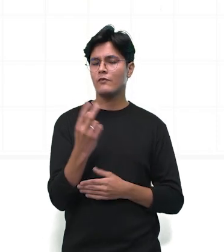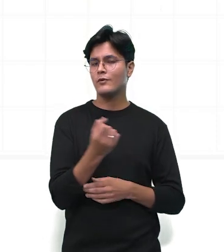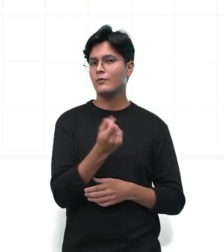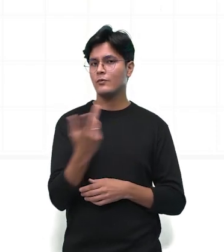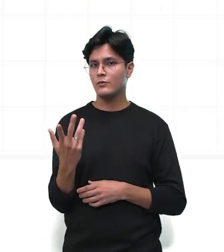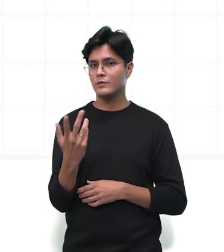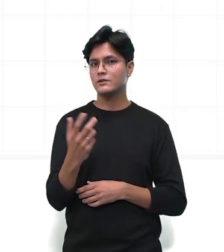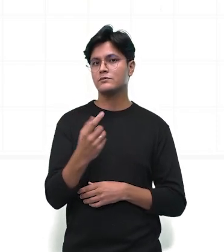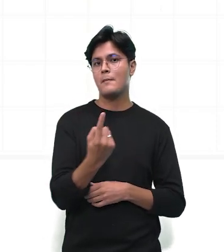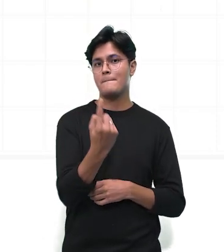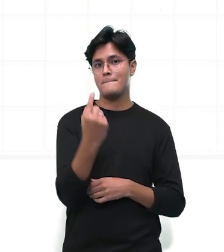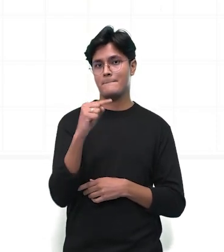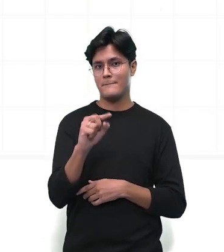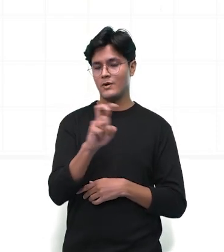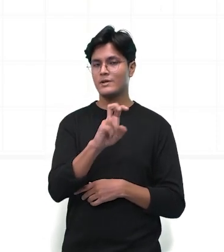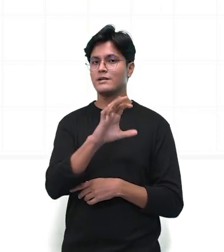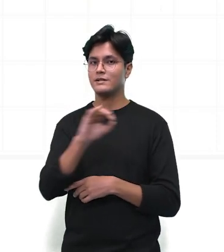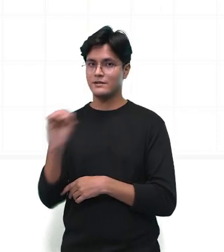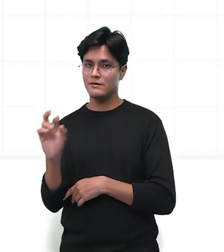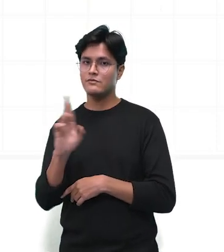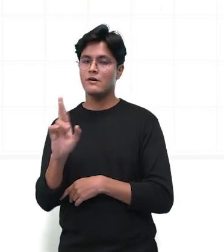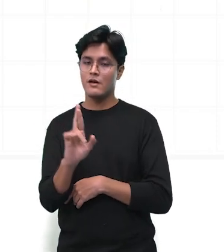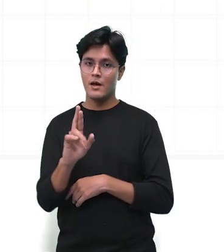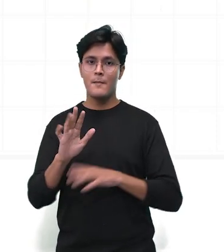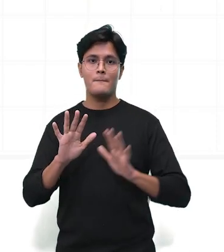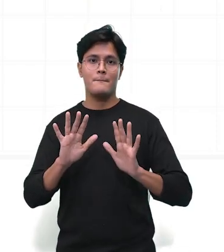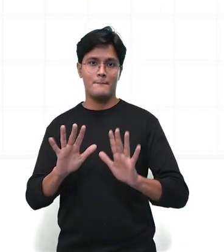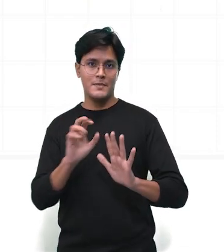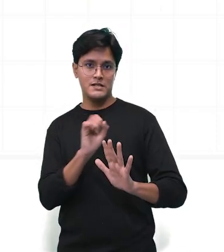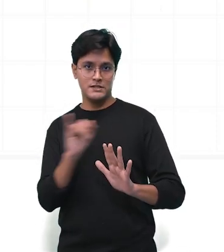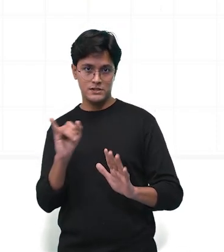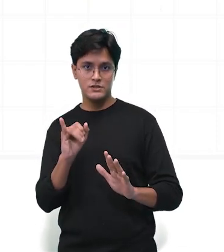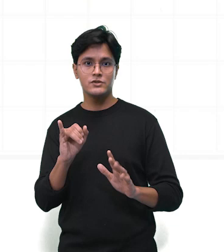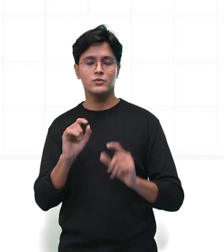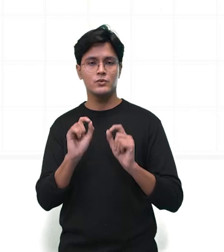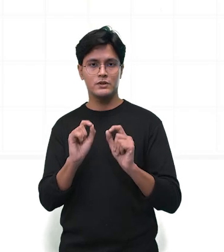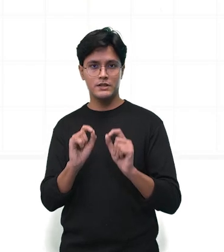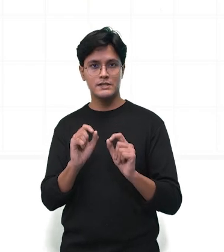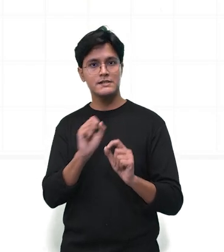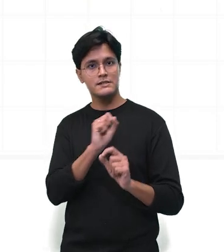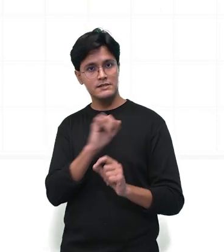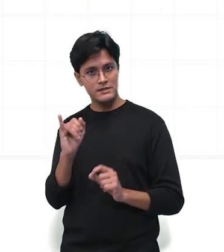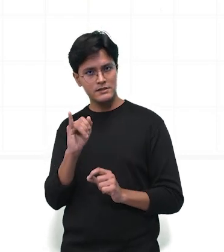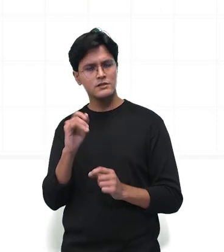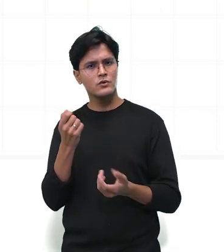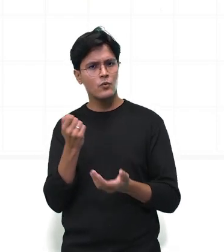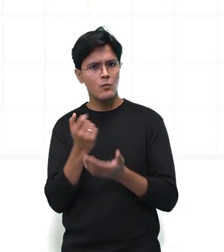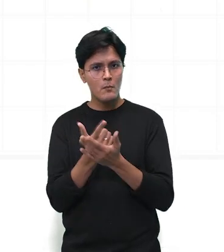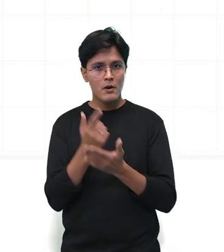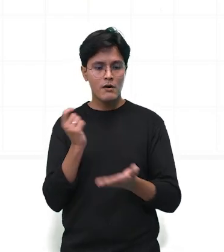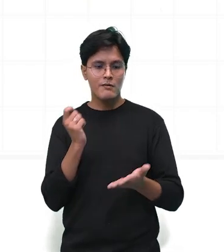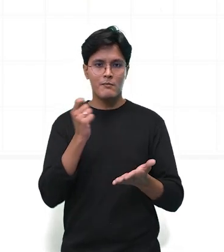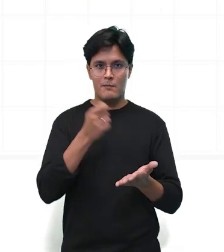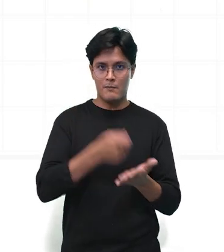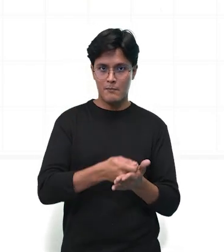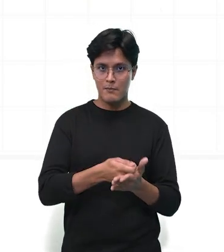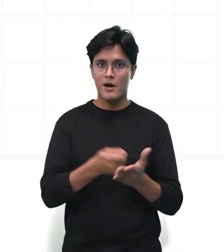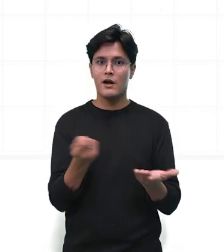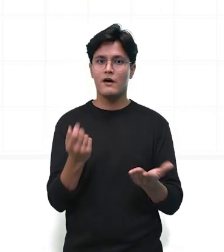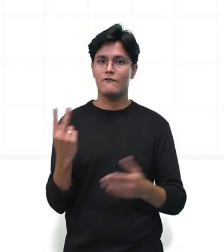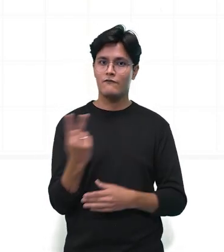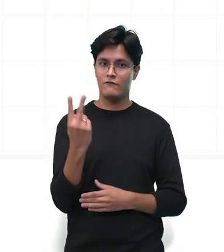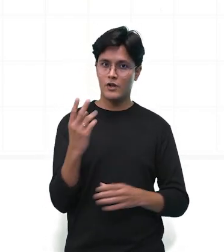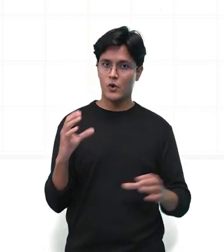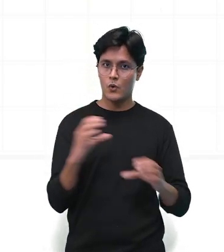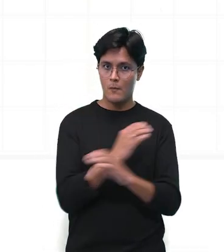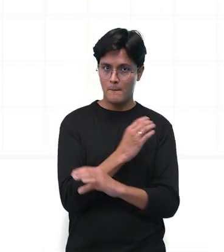R$1.500. Mas, se ele fizer essa compra, né, à vista, o